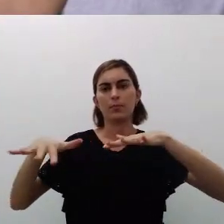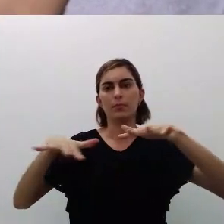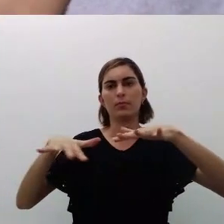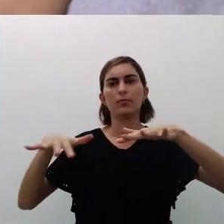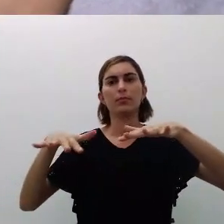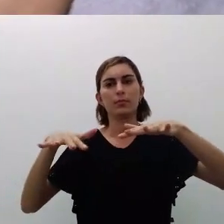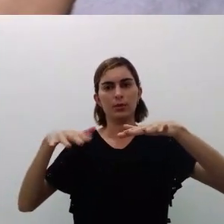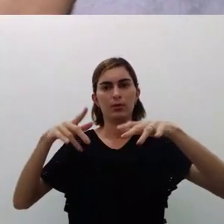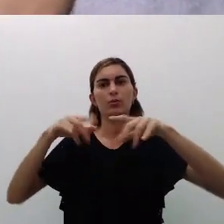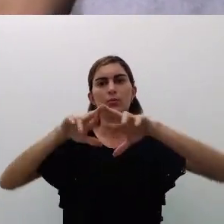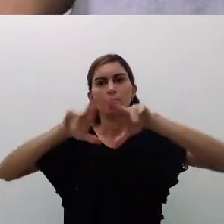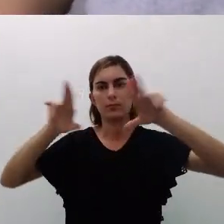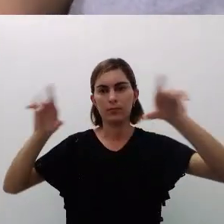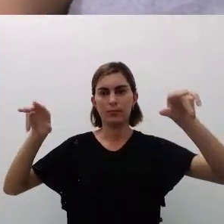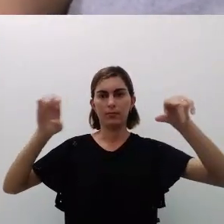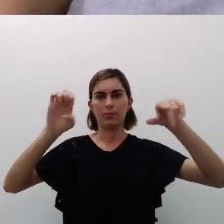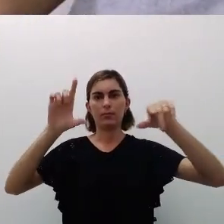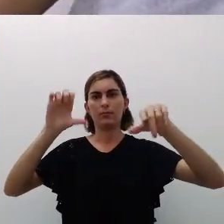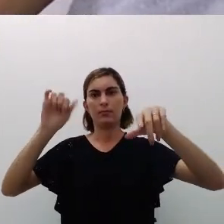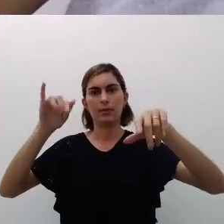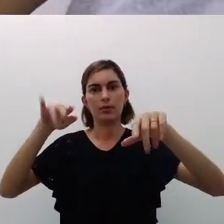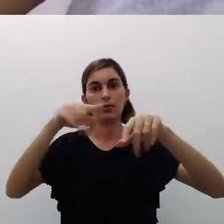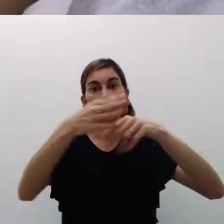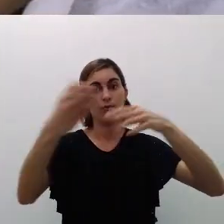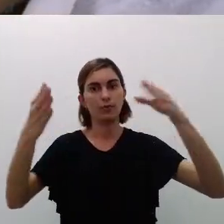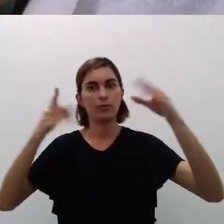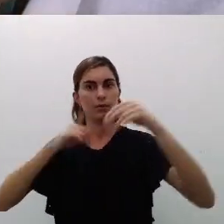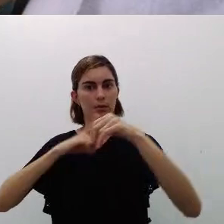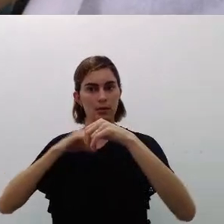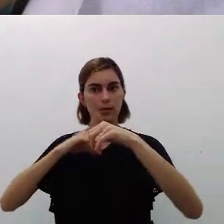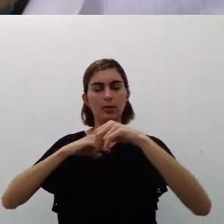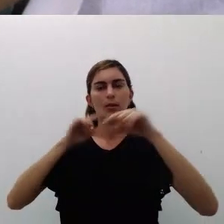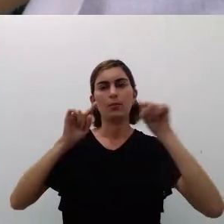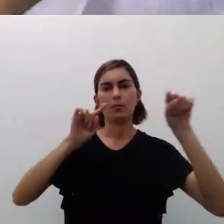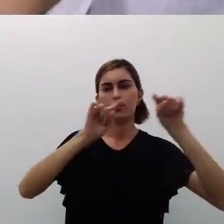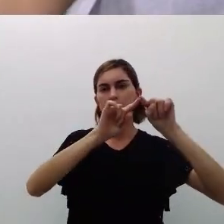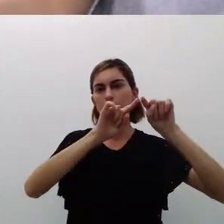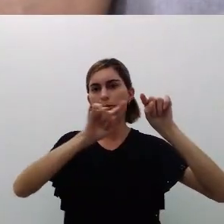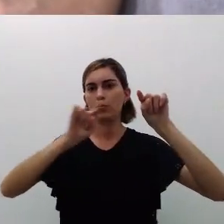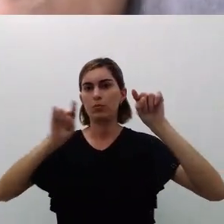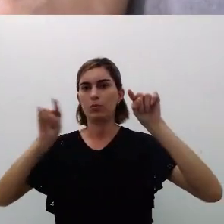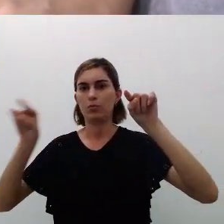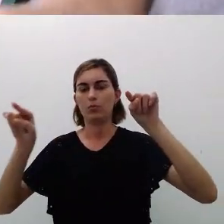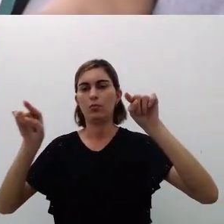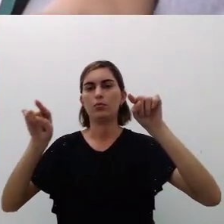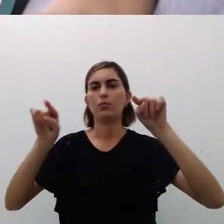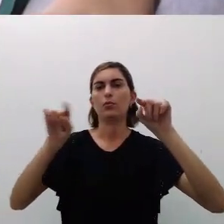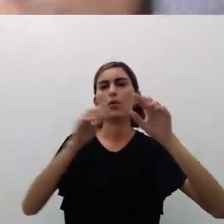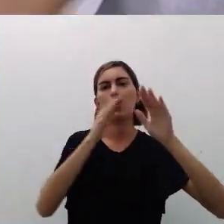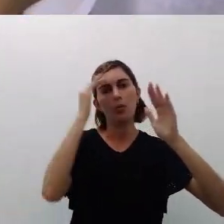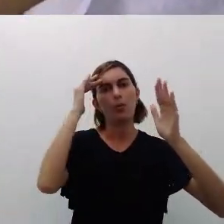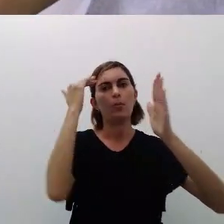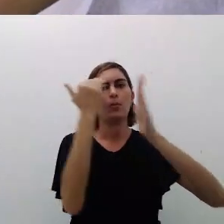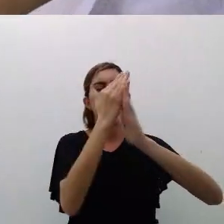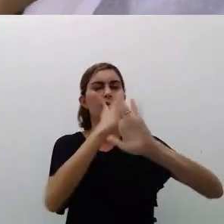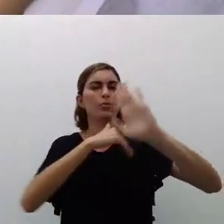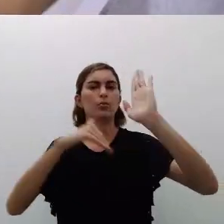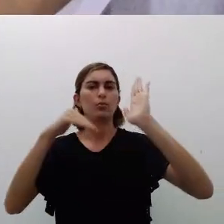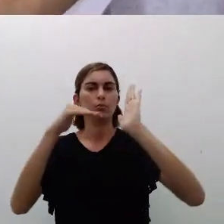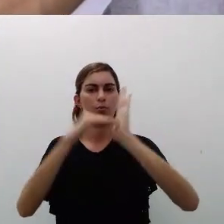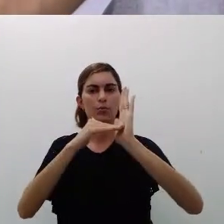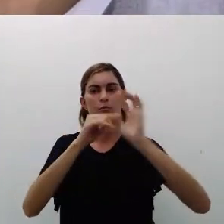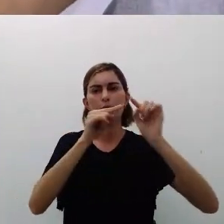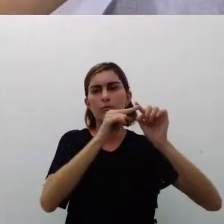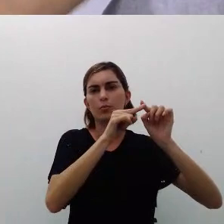Você tem aqui o ponto, a altura, segue o topo alinhado aqui e